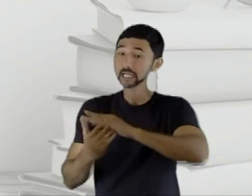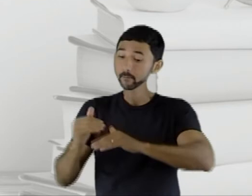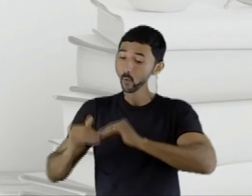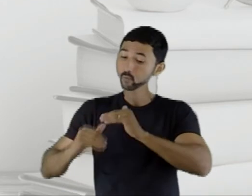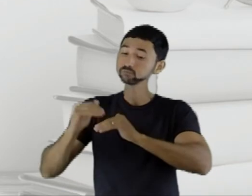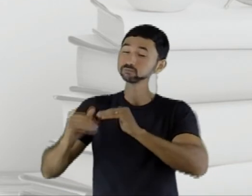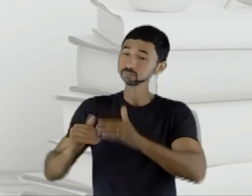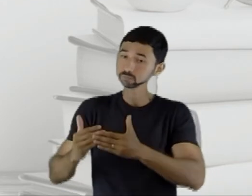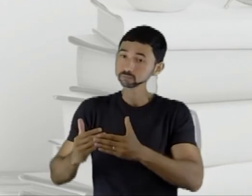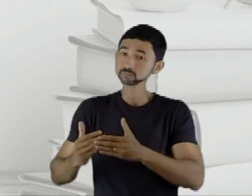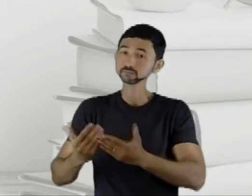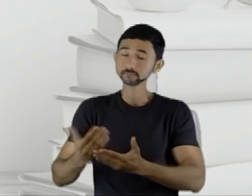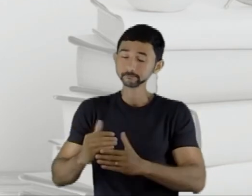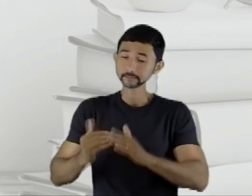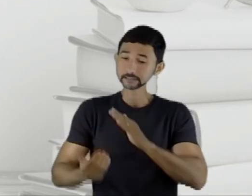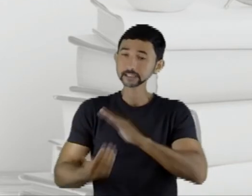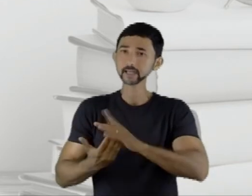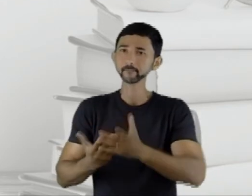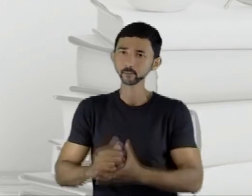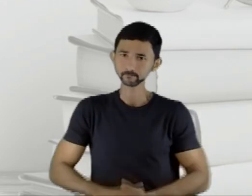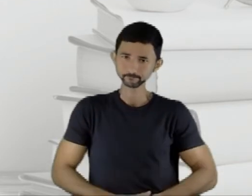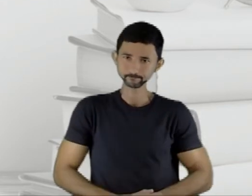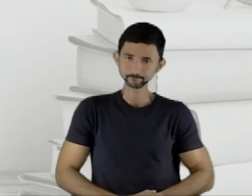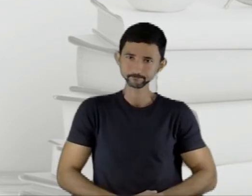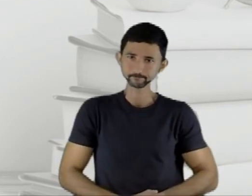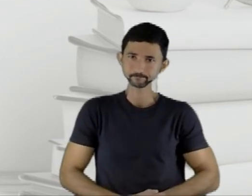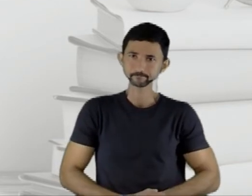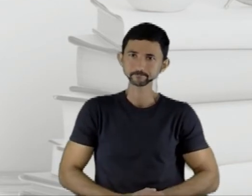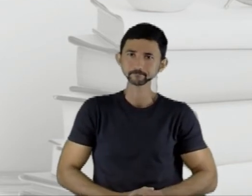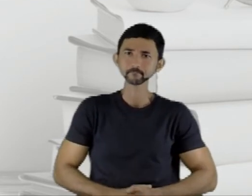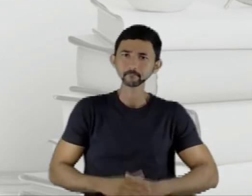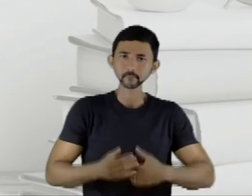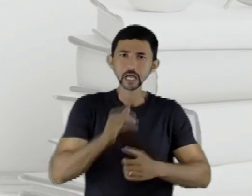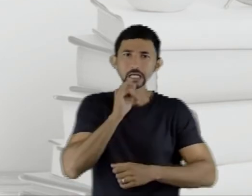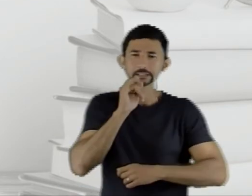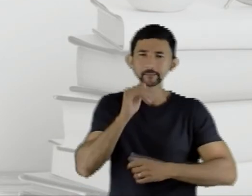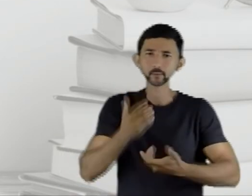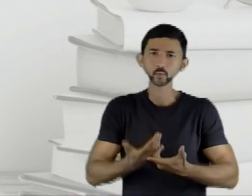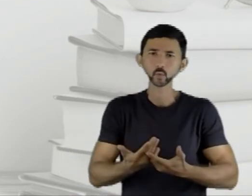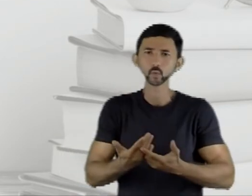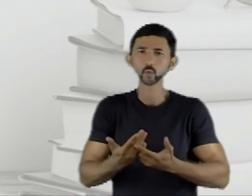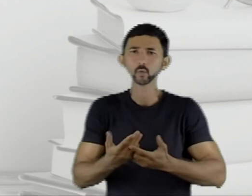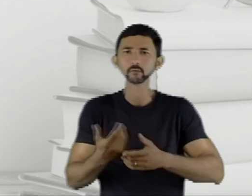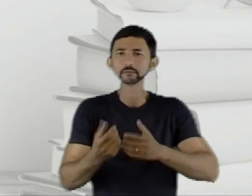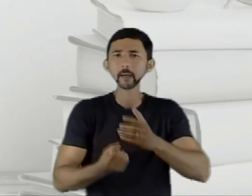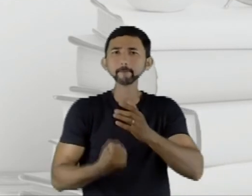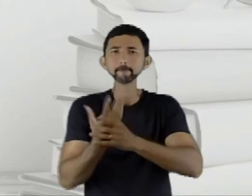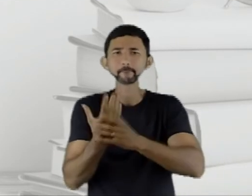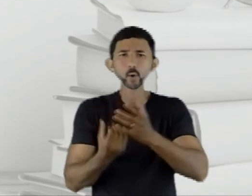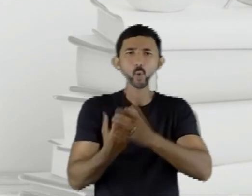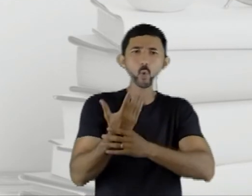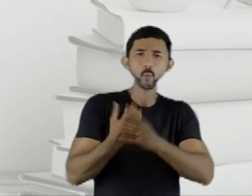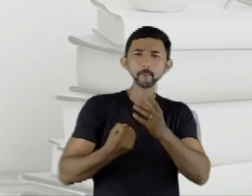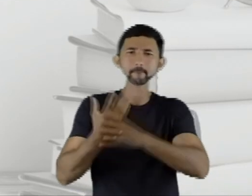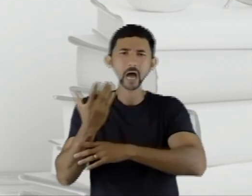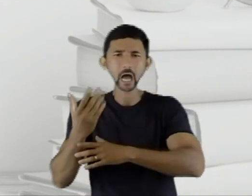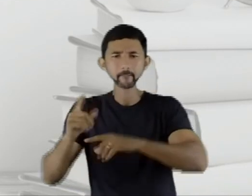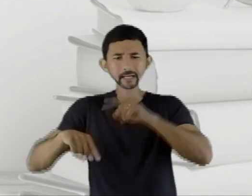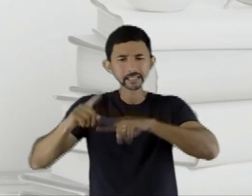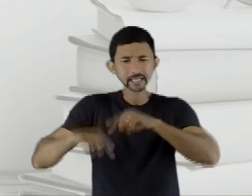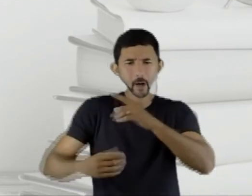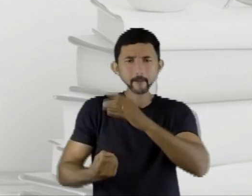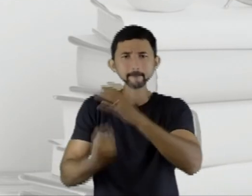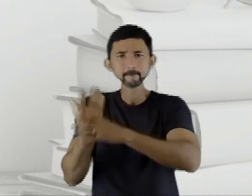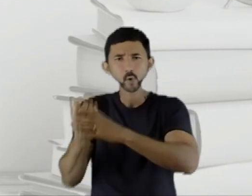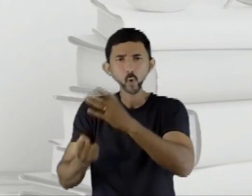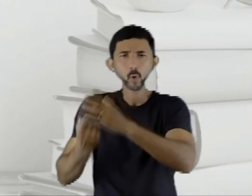compensando seus déficits com a demissão de funcionários. Foi o que eu falei para vocês. Não tem como produzir mais, porque tem muito,